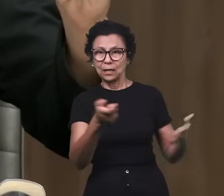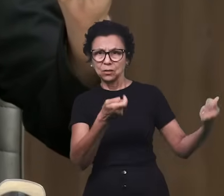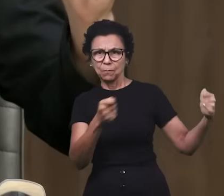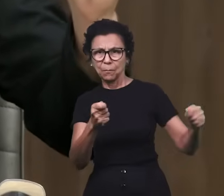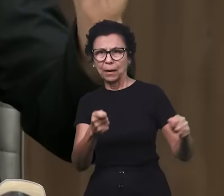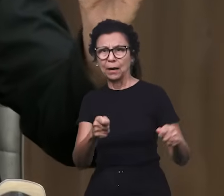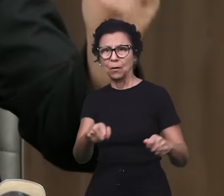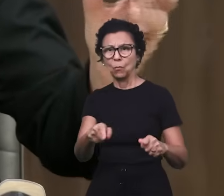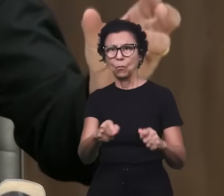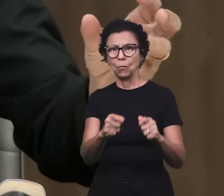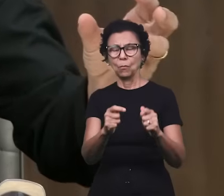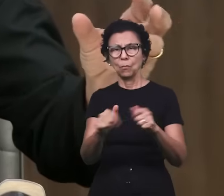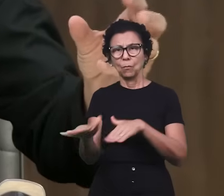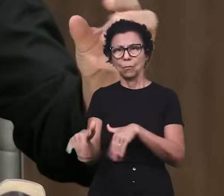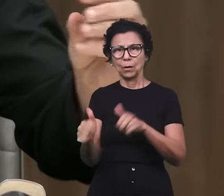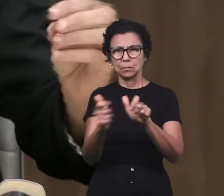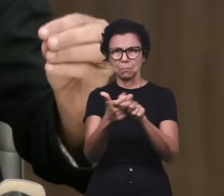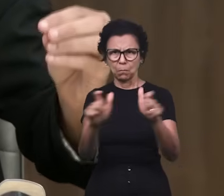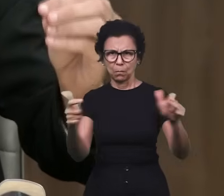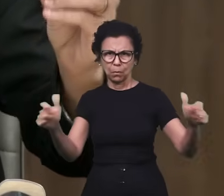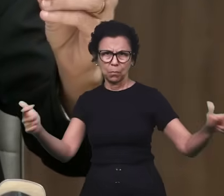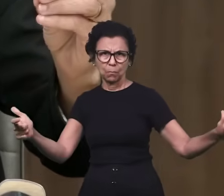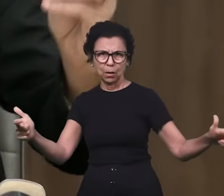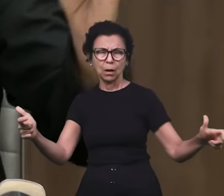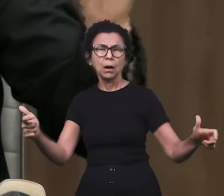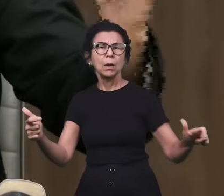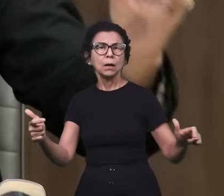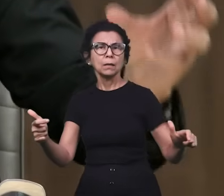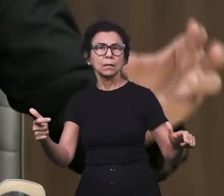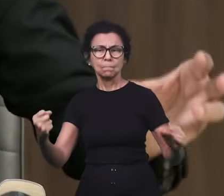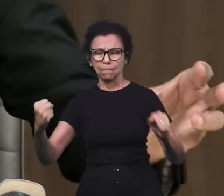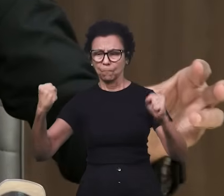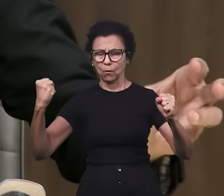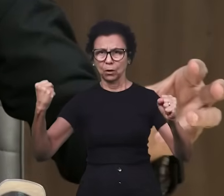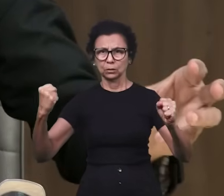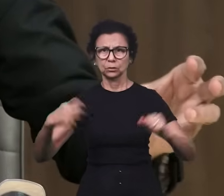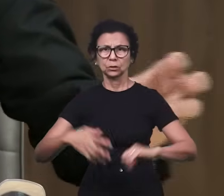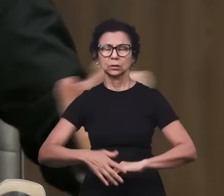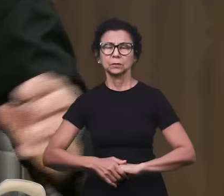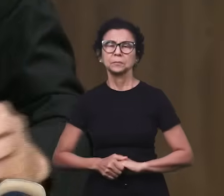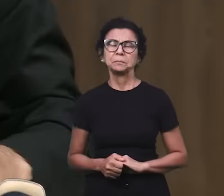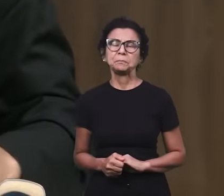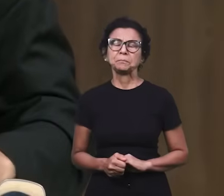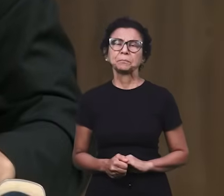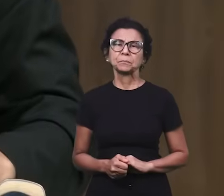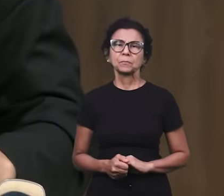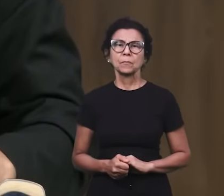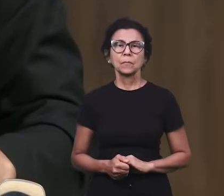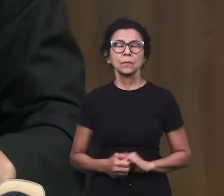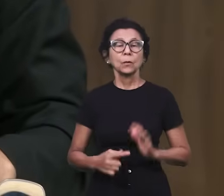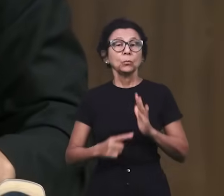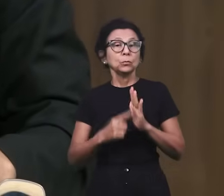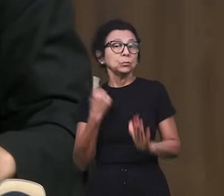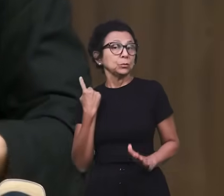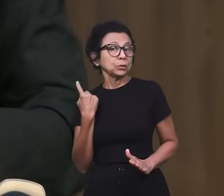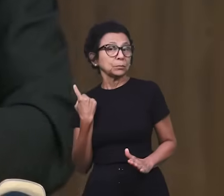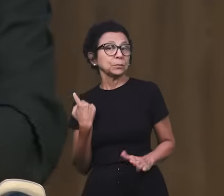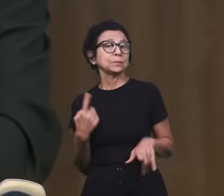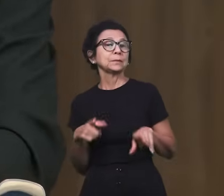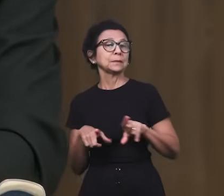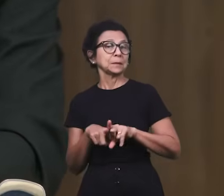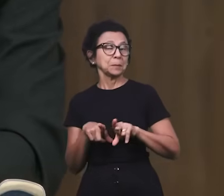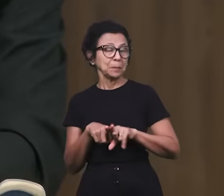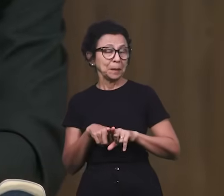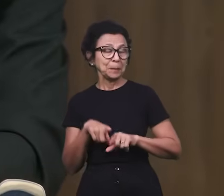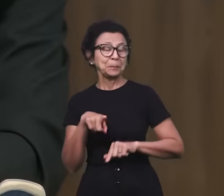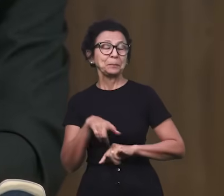duas posições mais importantes. Então o que o Senhor colocou? Colocou os mais fortes. Então, às vezes, o